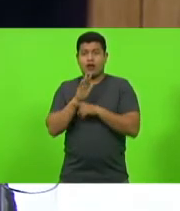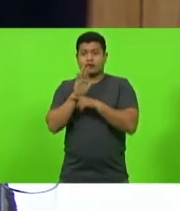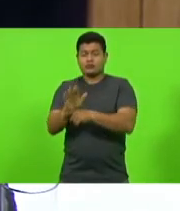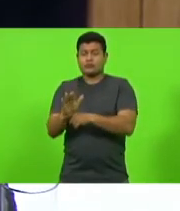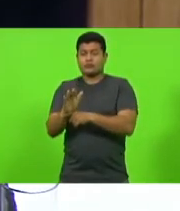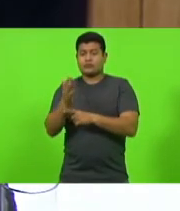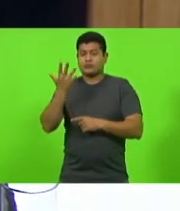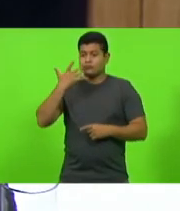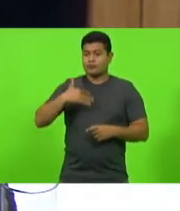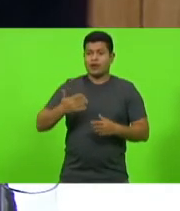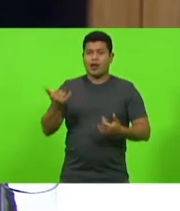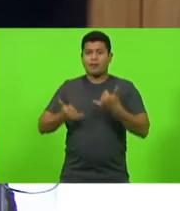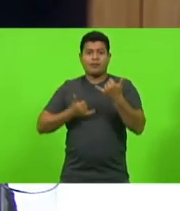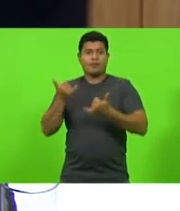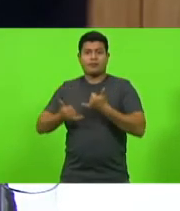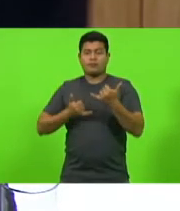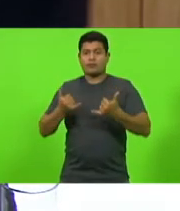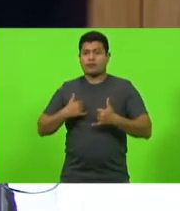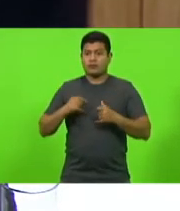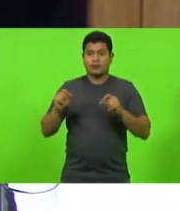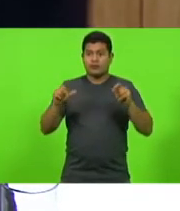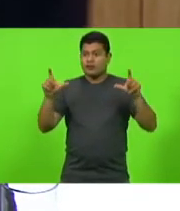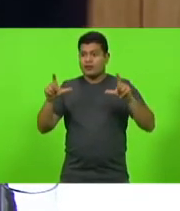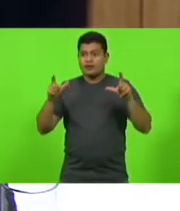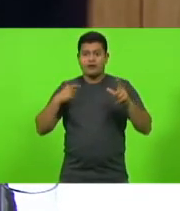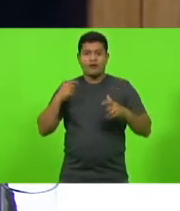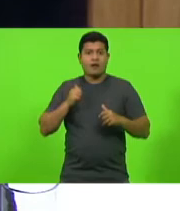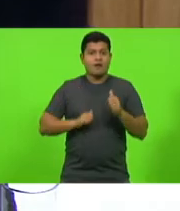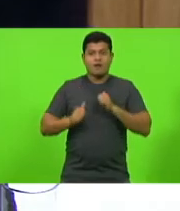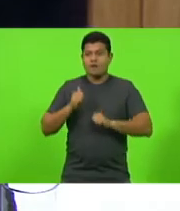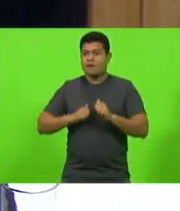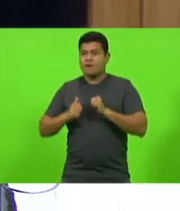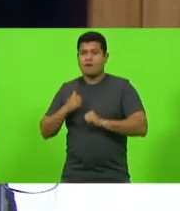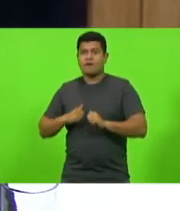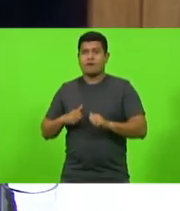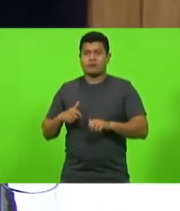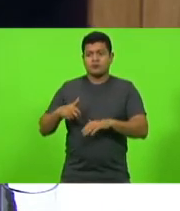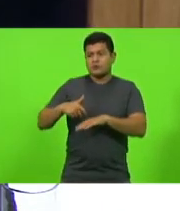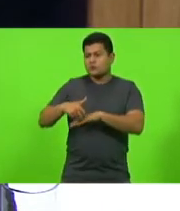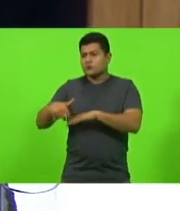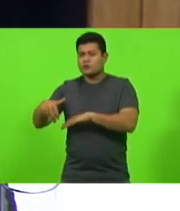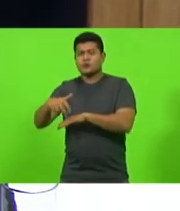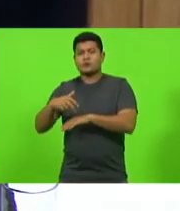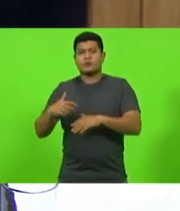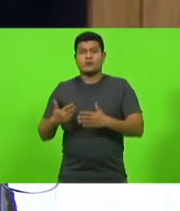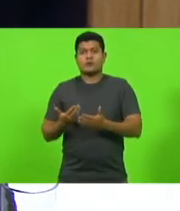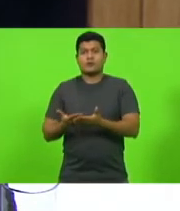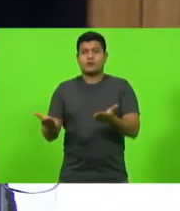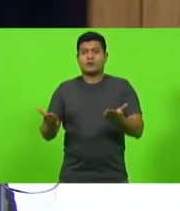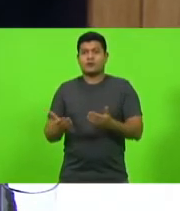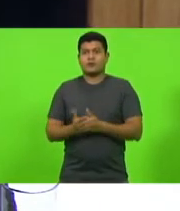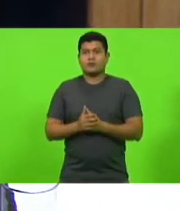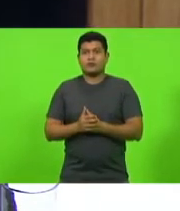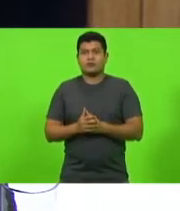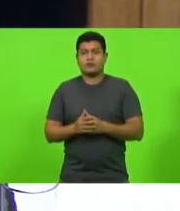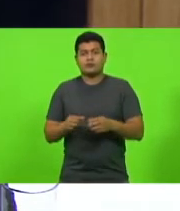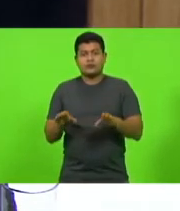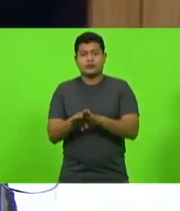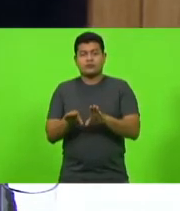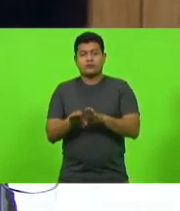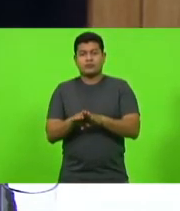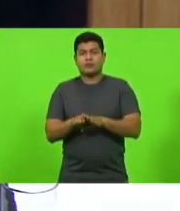criança, deixando a criança mais esperta quando ela fica, por exemplo, rastejando, que é o cérebro reptiliano, quando ela engatinha, vai